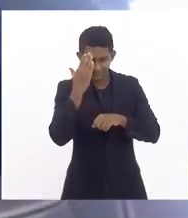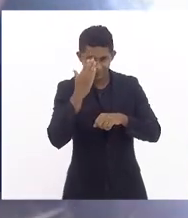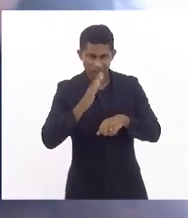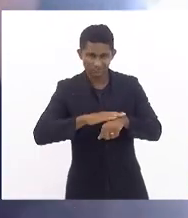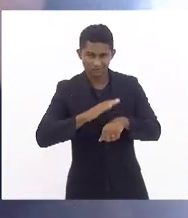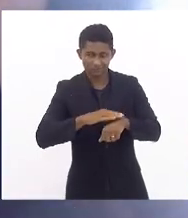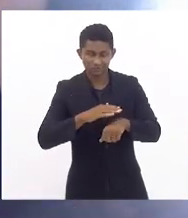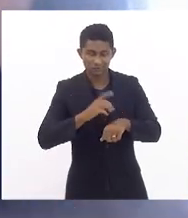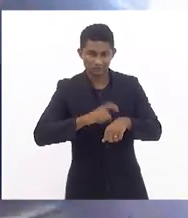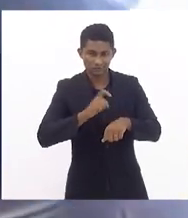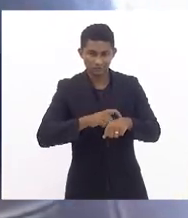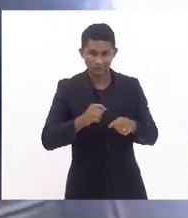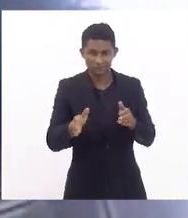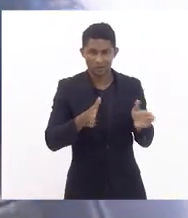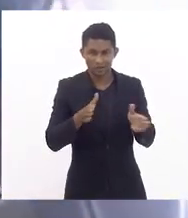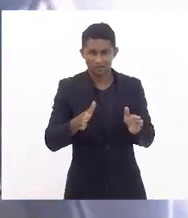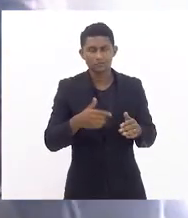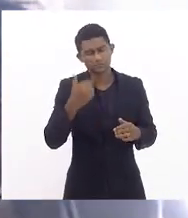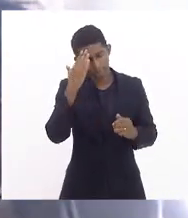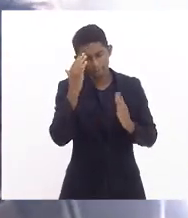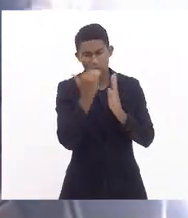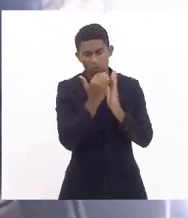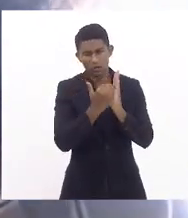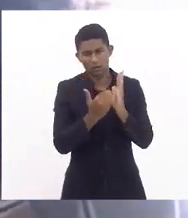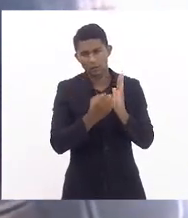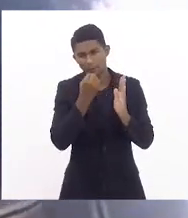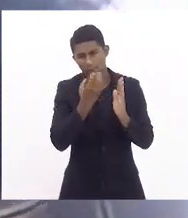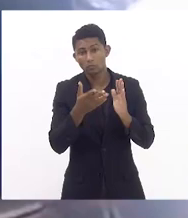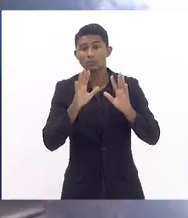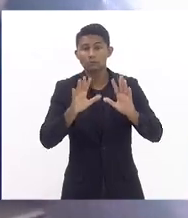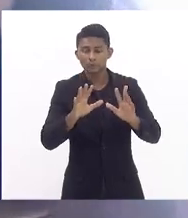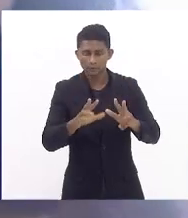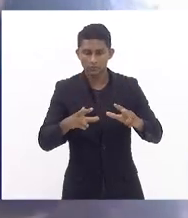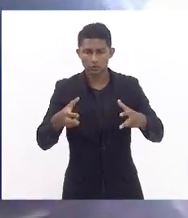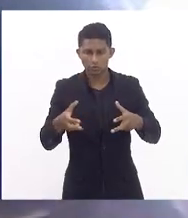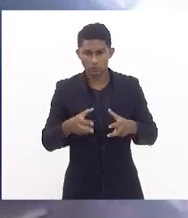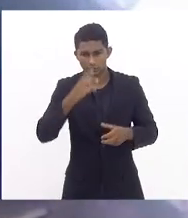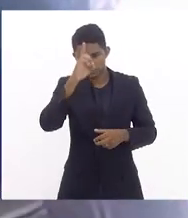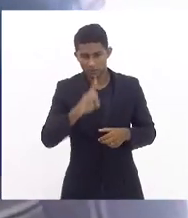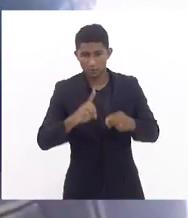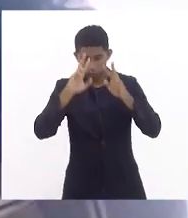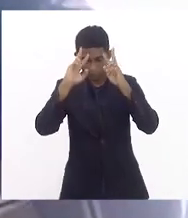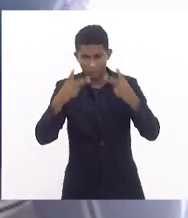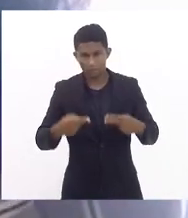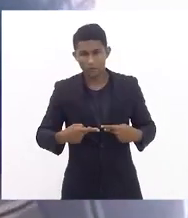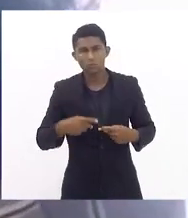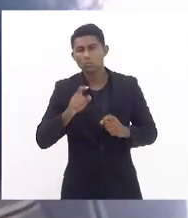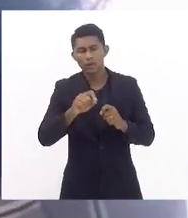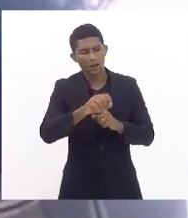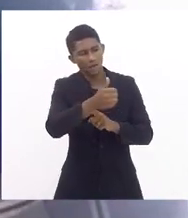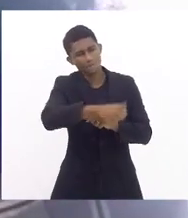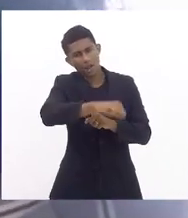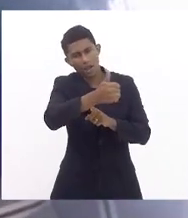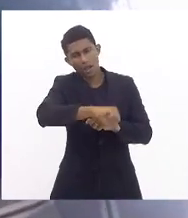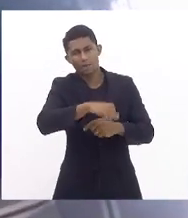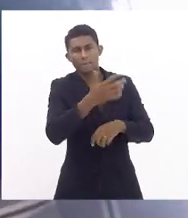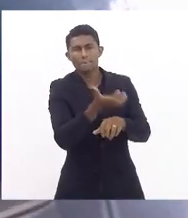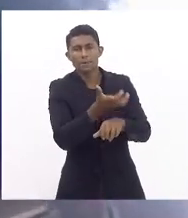em si é bom. Mas é isso, a Comissão de Direitos Humanos, ela avalia o mérito do projeto e não